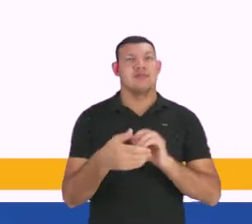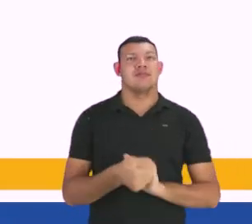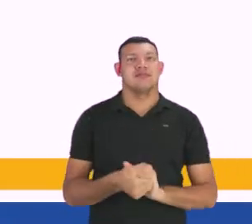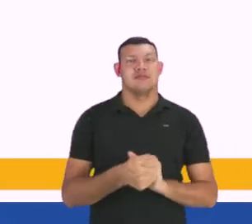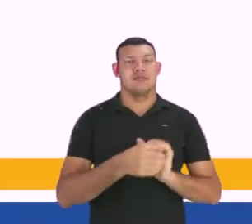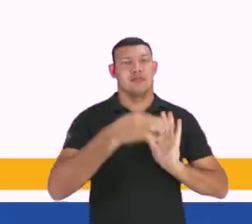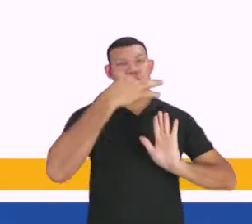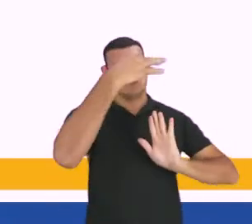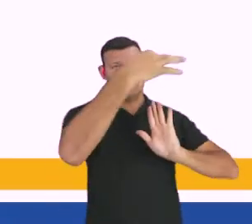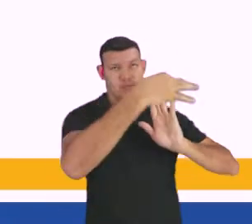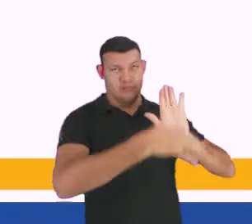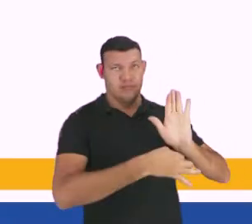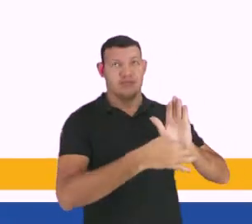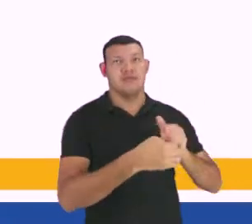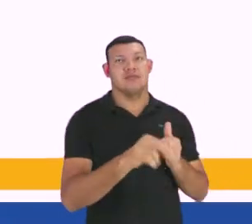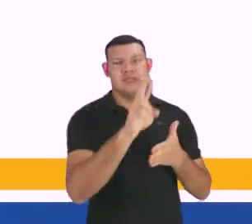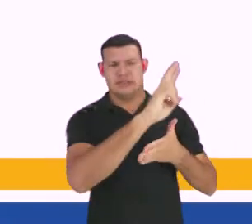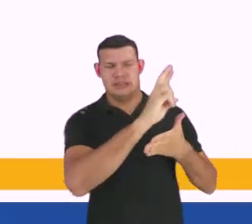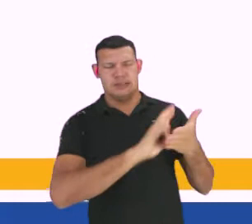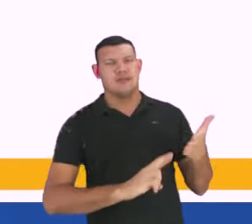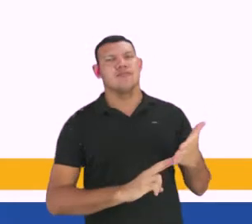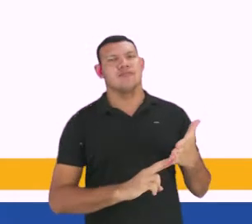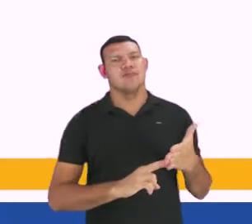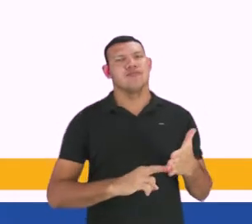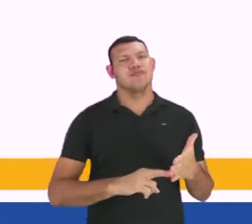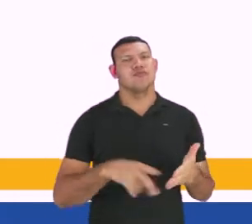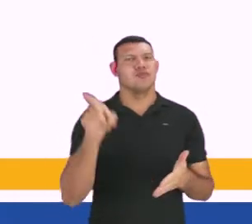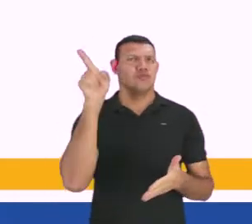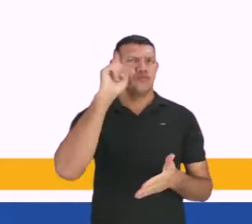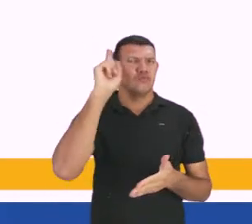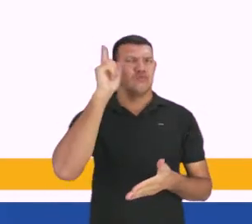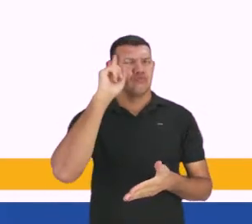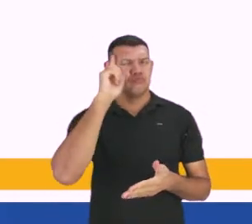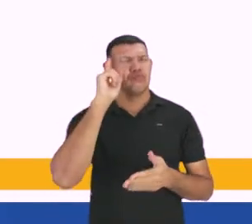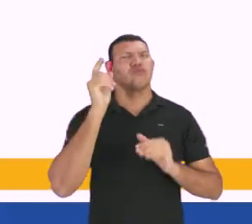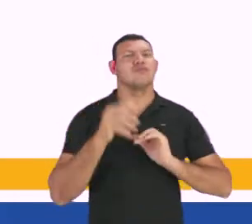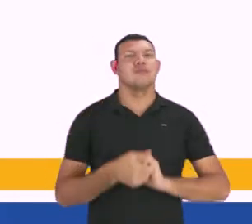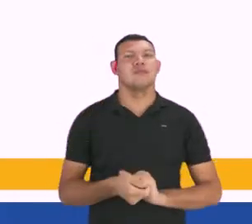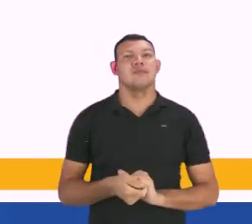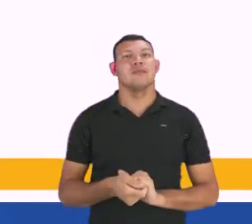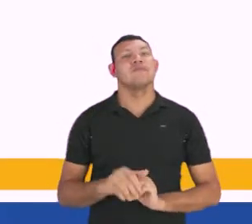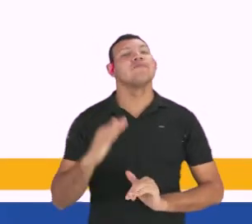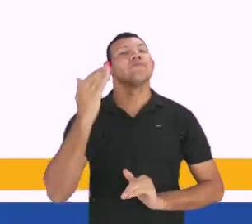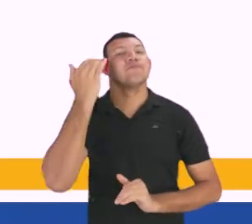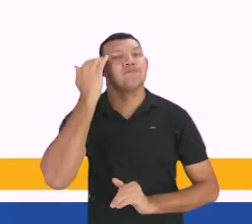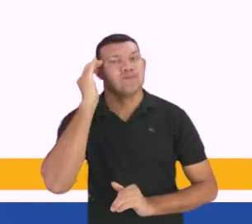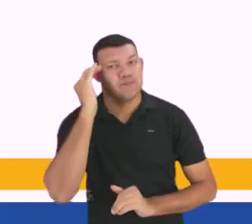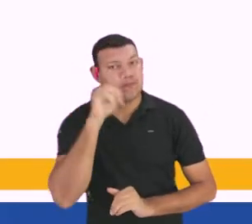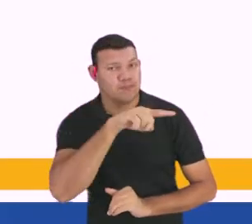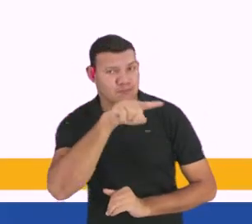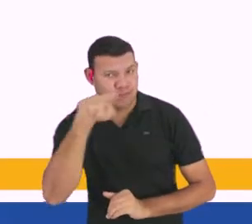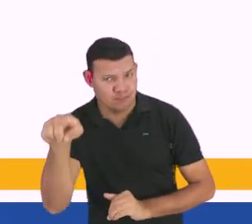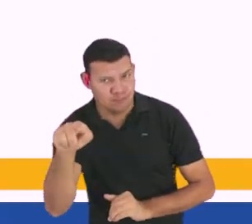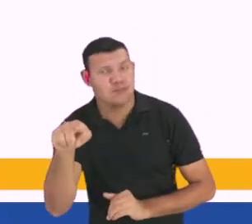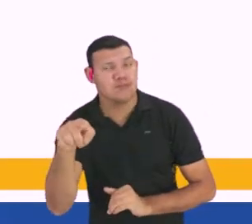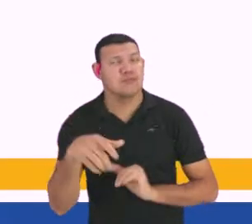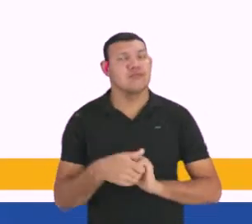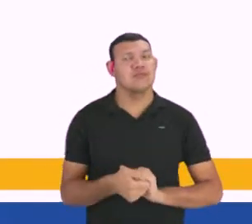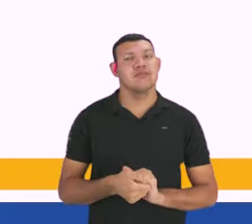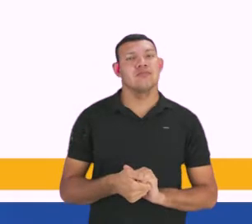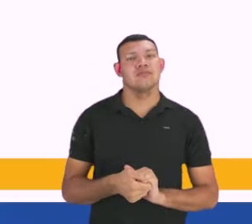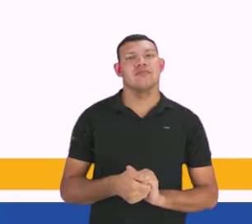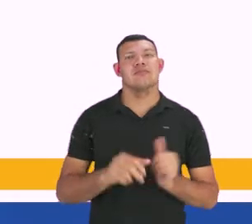e de argumentar nós fazemos o tempo inteiro. Então, eu quero que vocês entendam um pouquinho mais detalhadamente o que